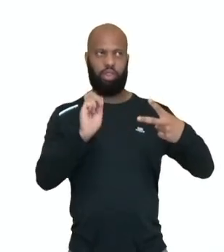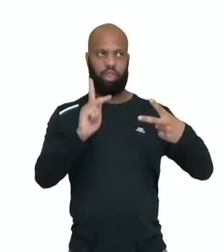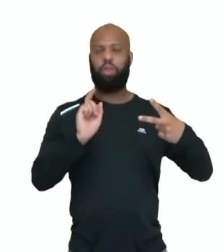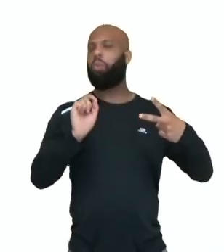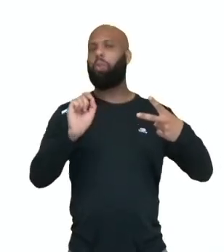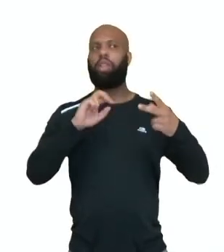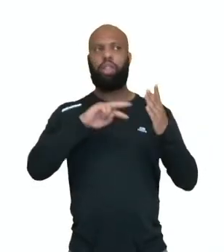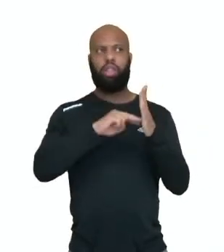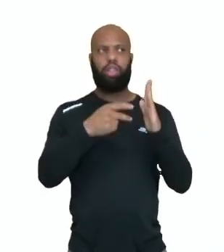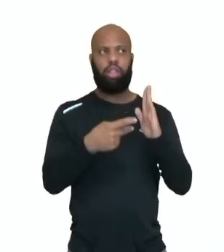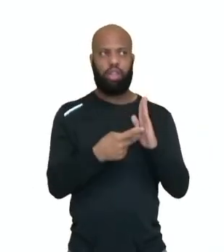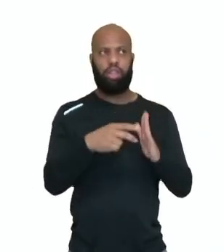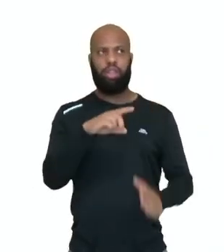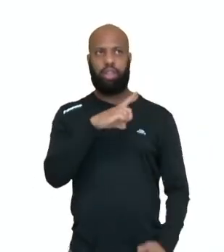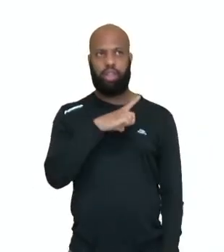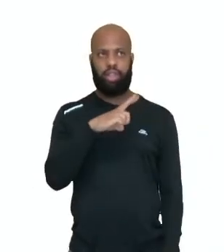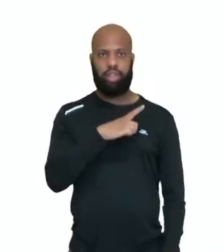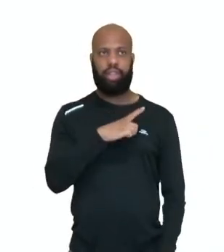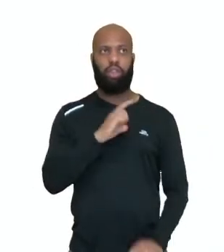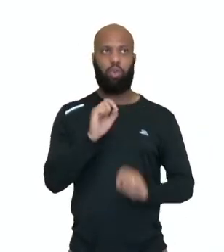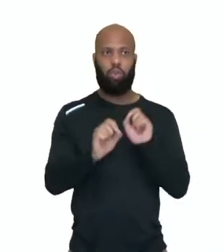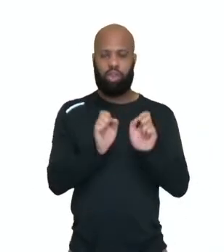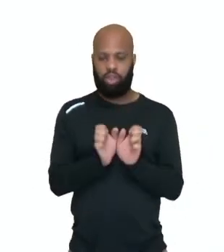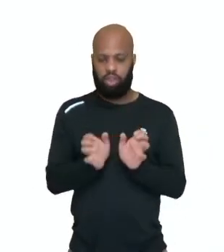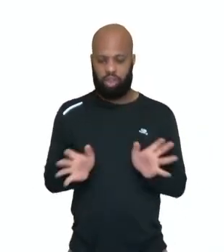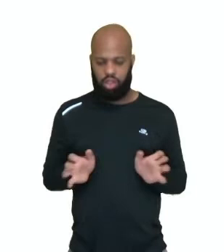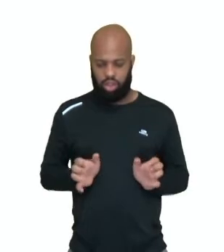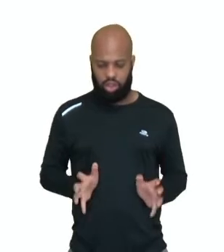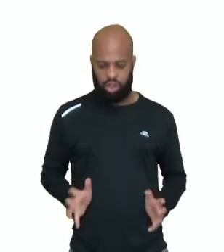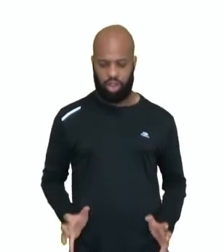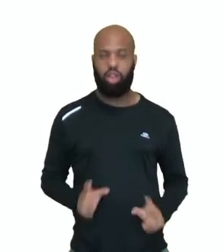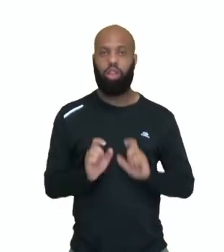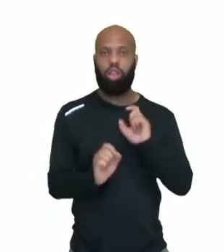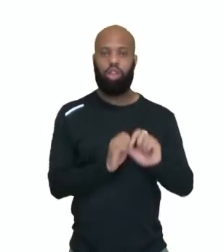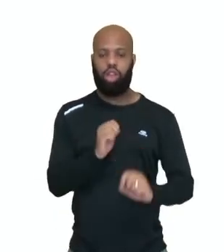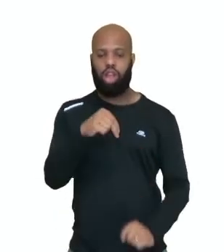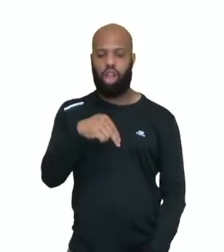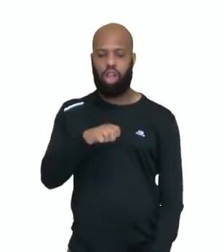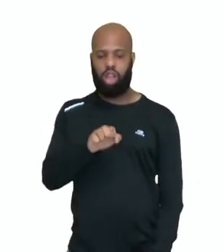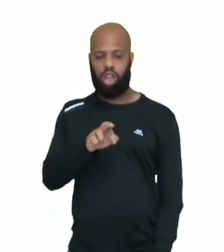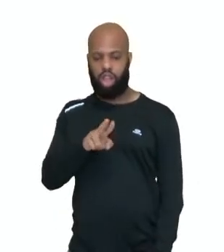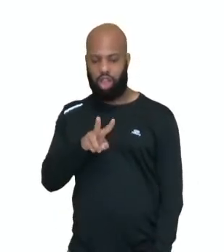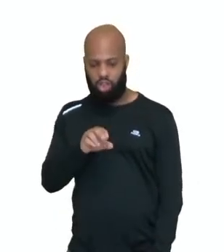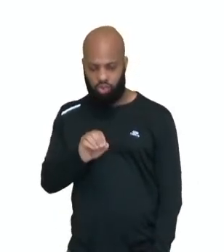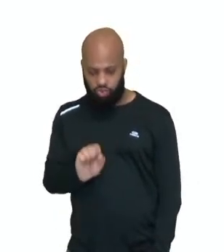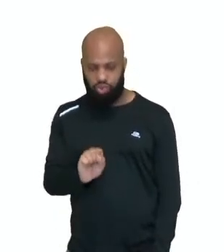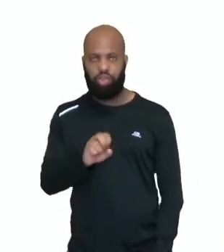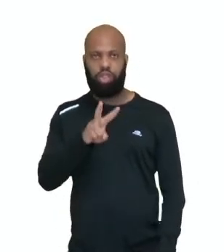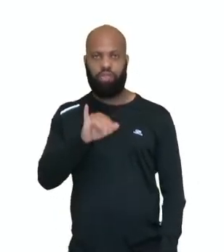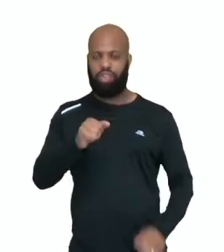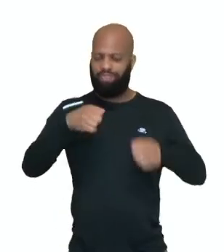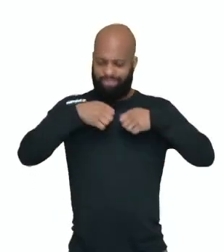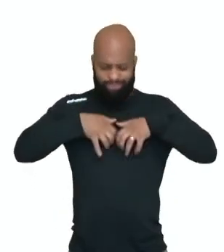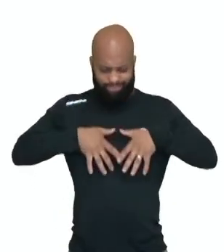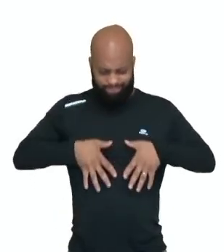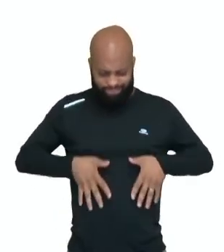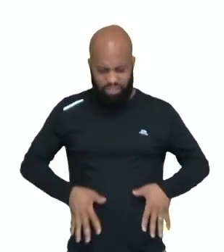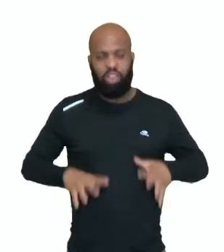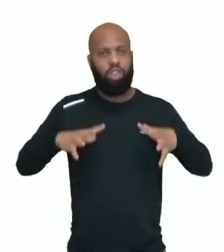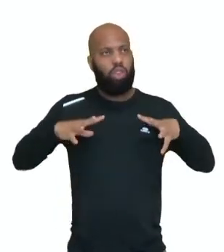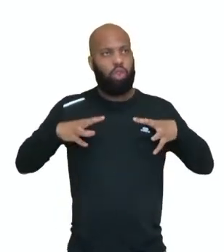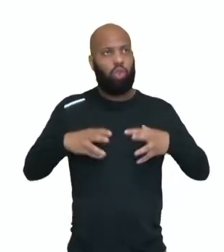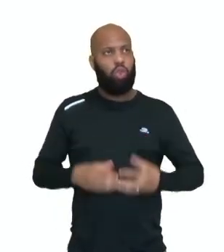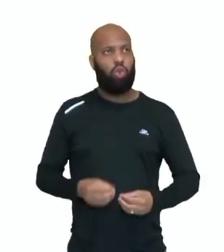nervoso periférico ele é formado pelos nervos e pelos gânglios que vão se irradiar pelo corpo todo, né? Como está mostrando ali no